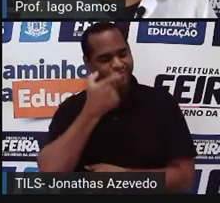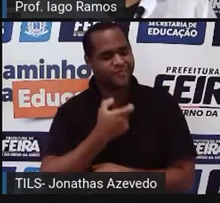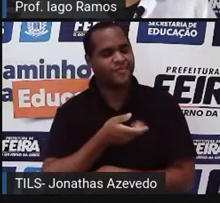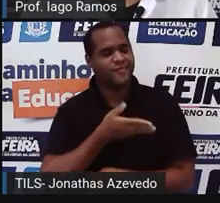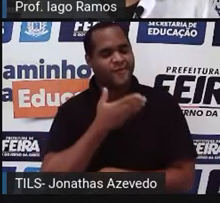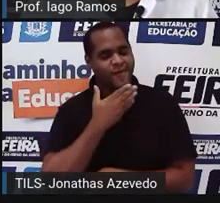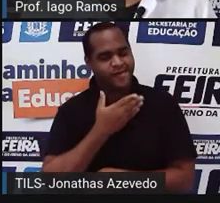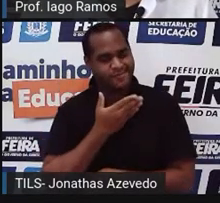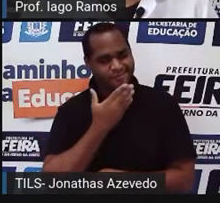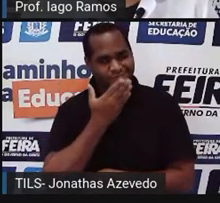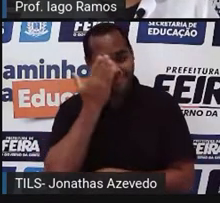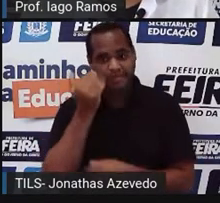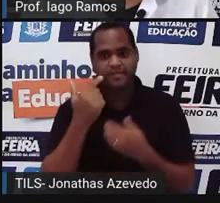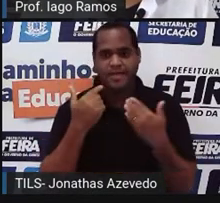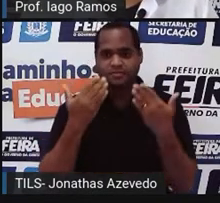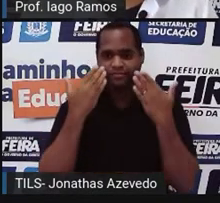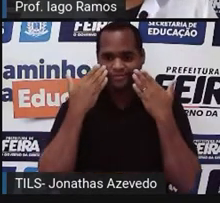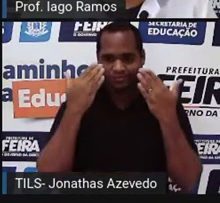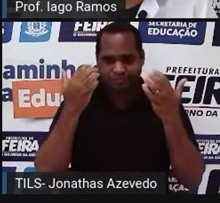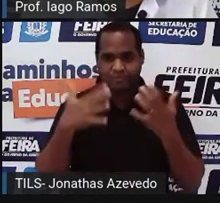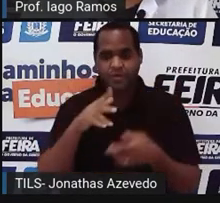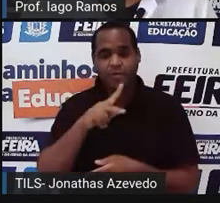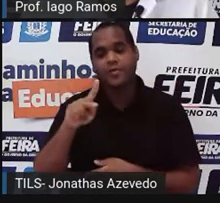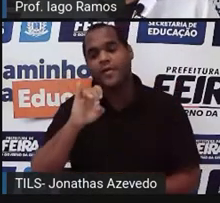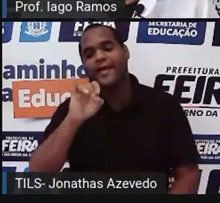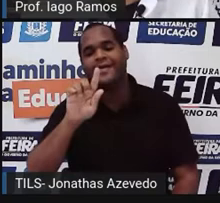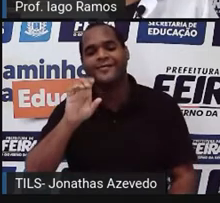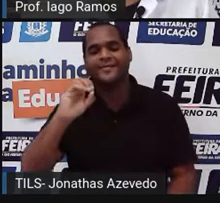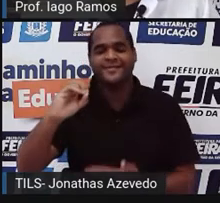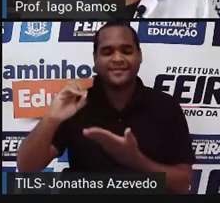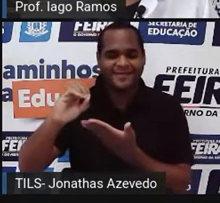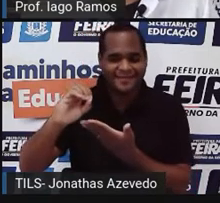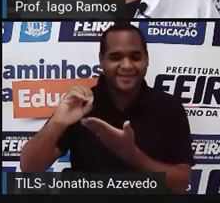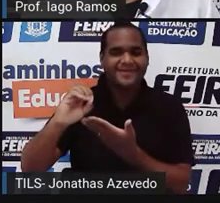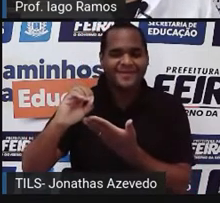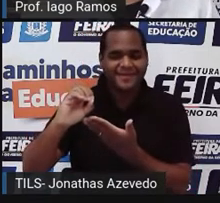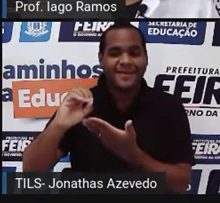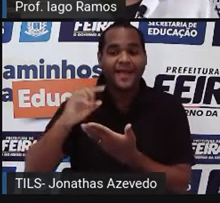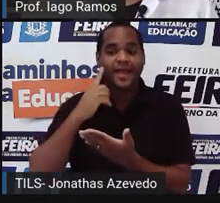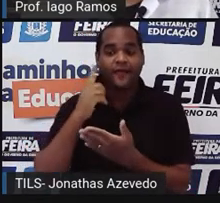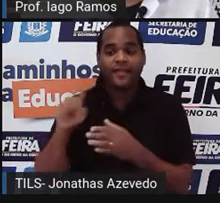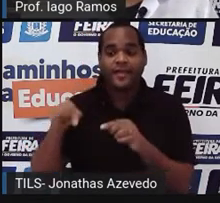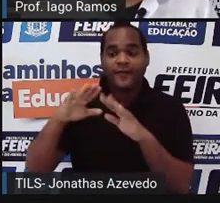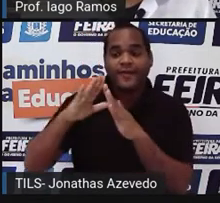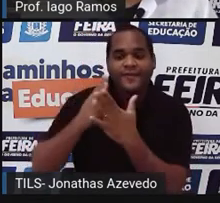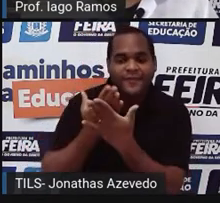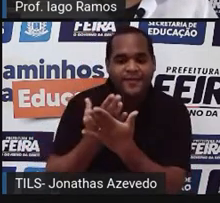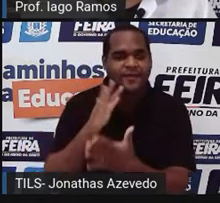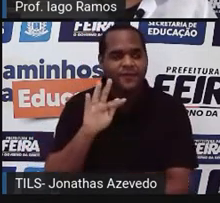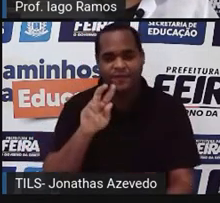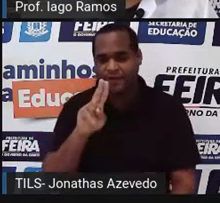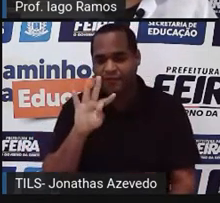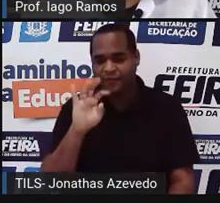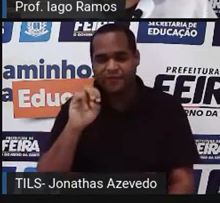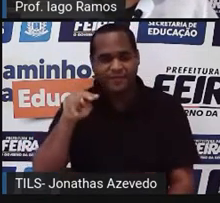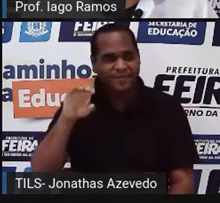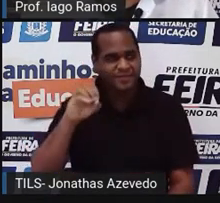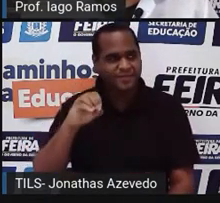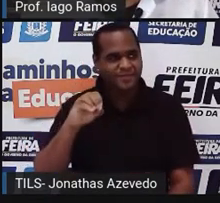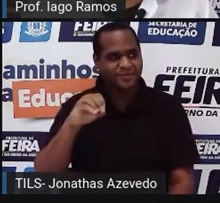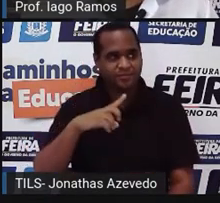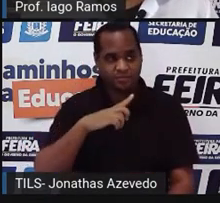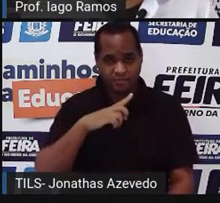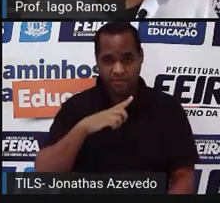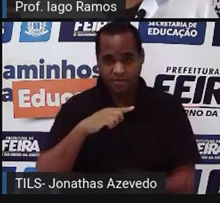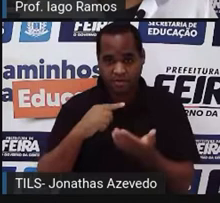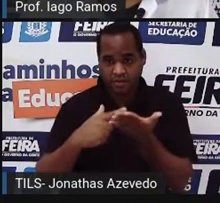sempre me apresento, sou o professor Iago Ramos. Eu venho lá da Escola Municipal Faustino Dias Lima, tá bom?